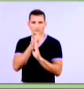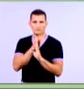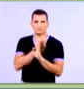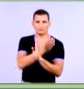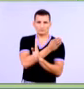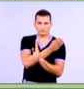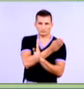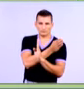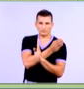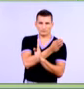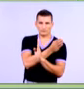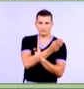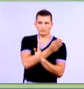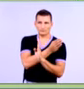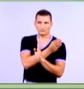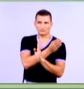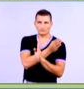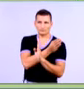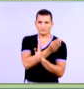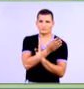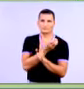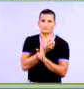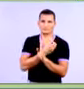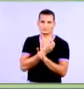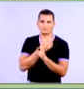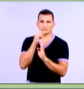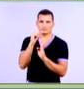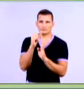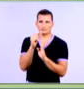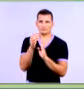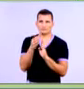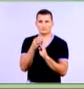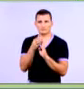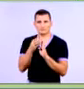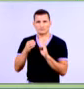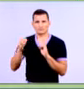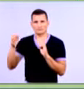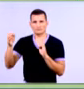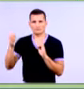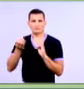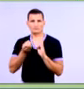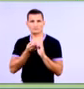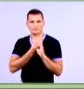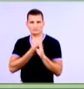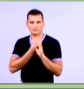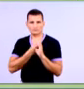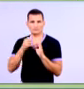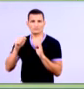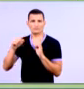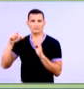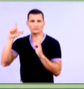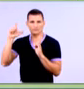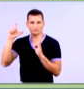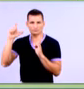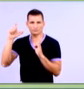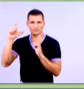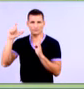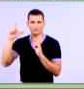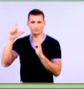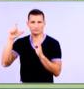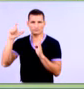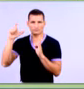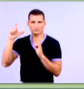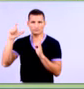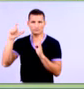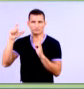lado. Aqui eu quero deixar os menores. E desse outro lado, a minha ideia é deixar quem? Os